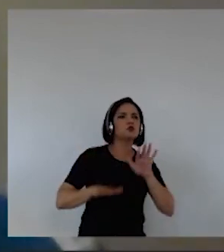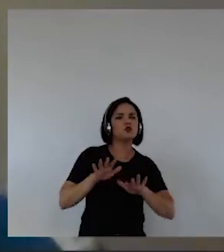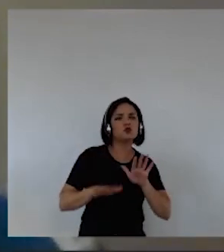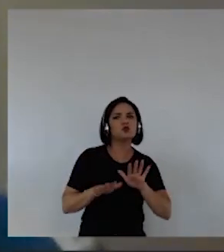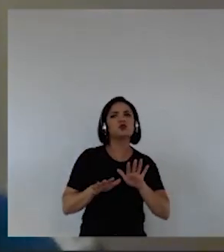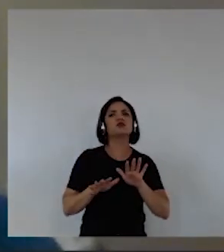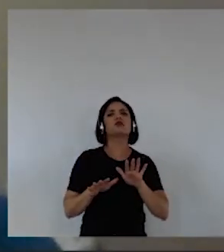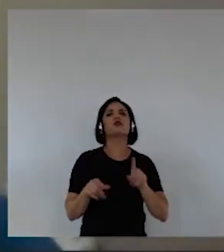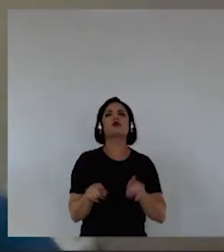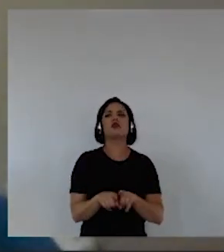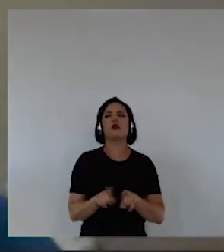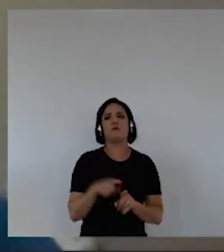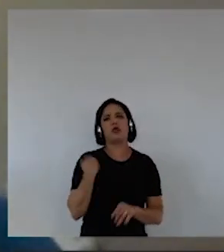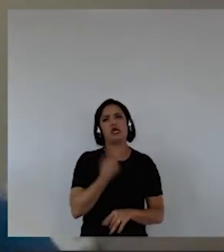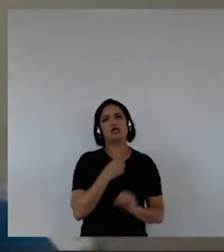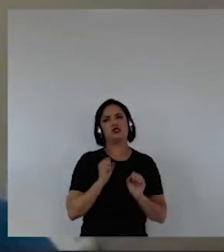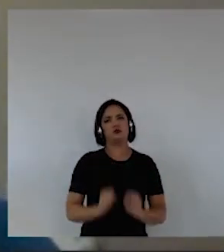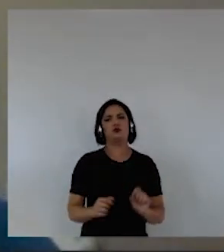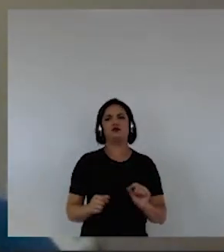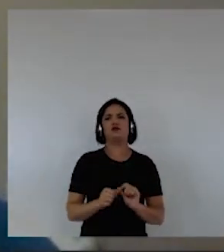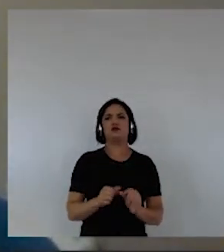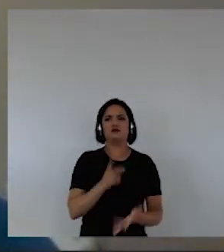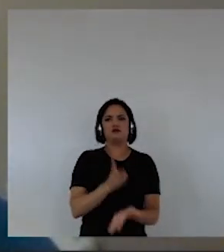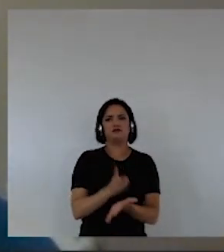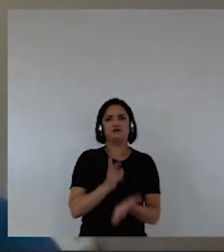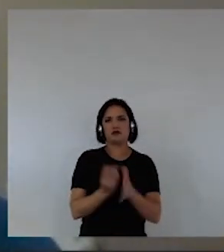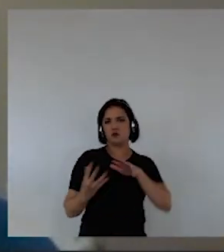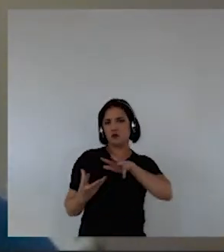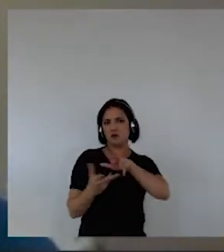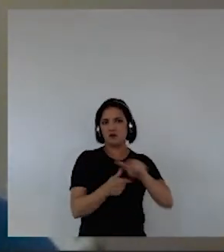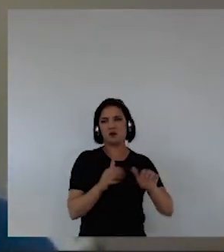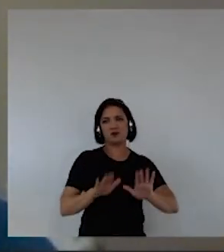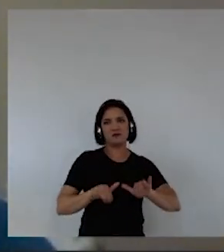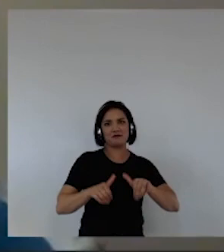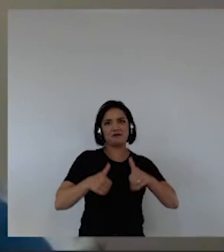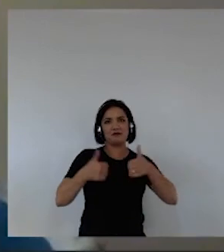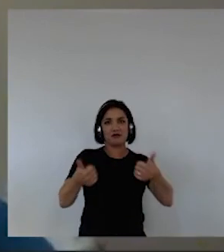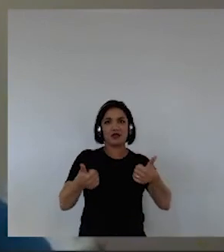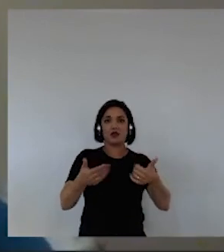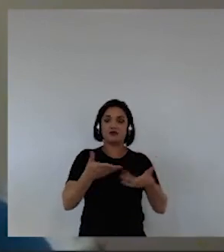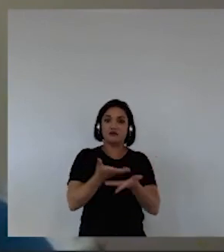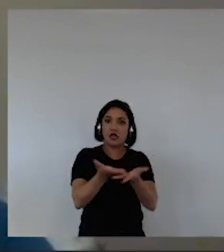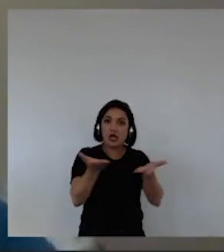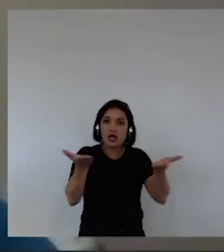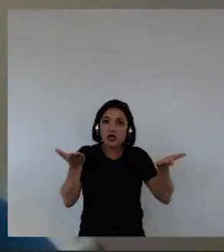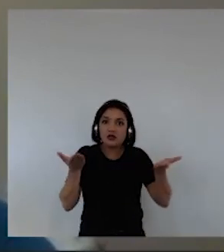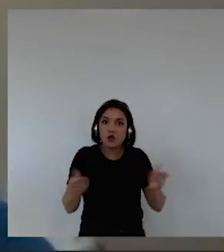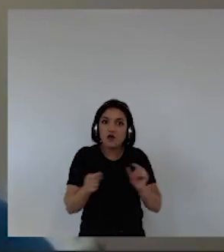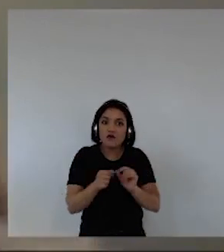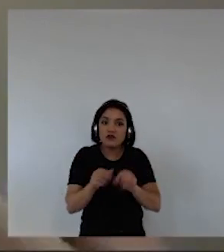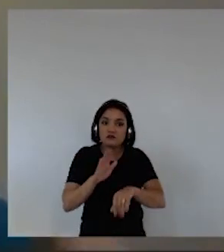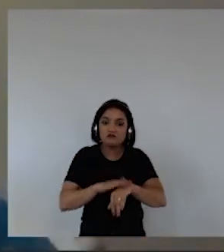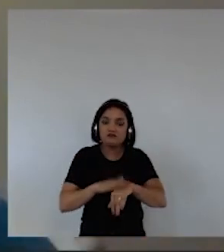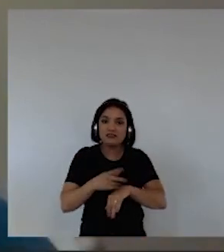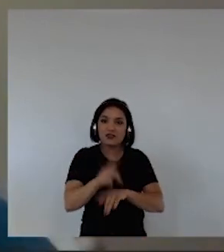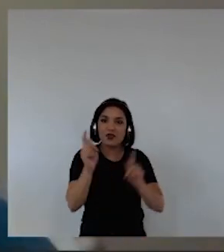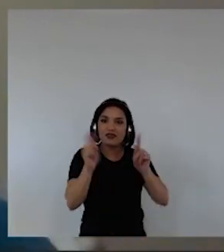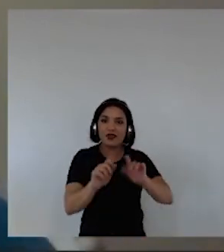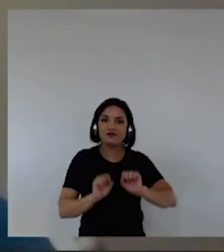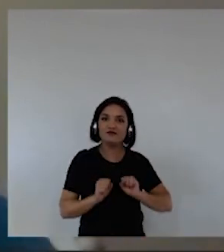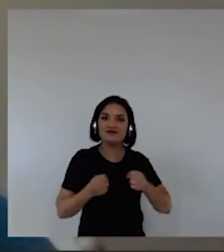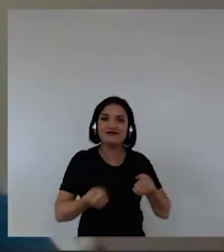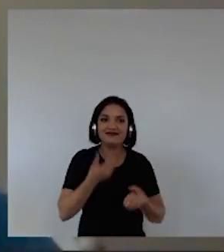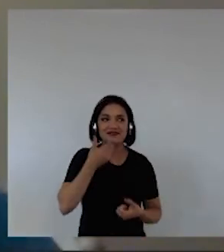equilibrada e de forma que nós possamos construir realmente um mundo melhor, cada qual com a sua parte, fazendo o que pode de melhor